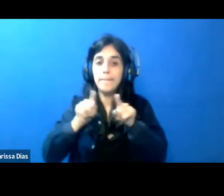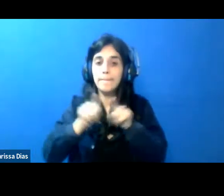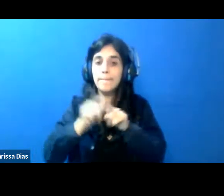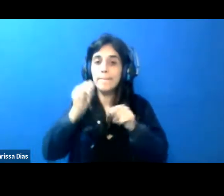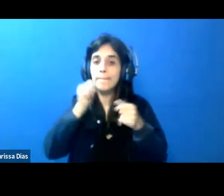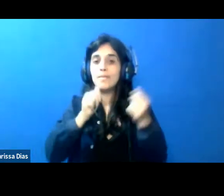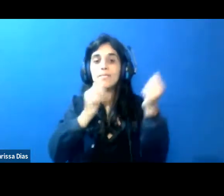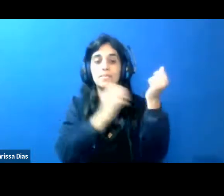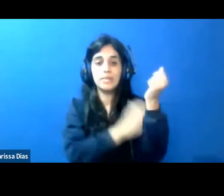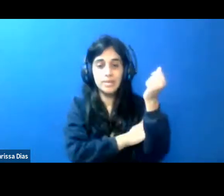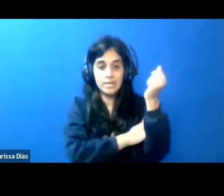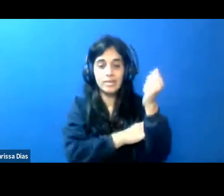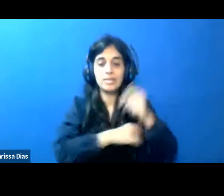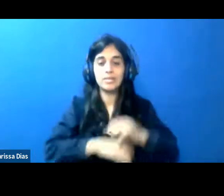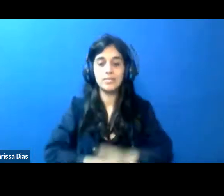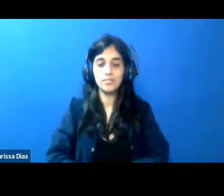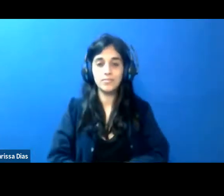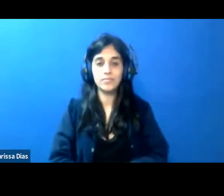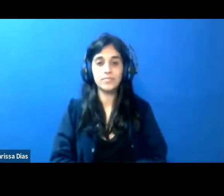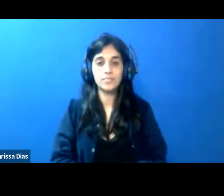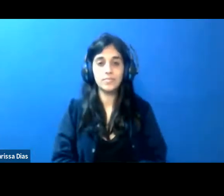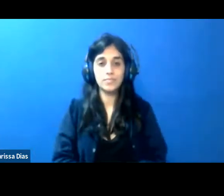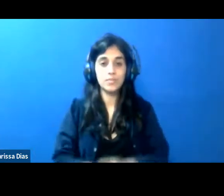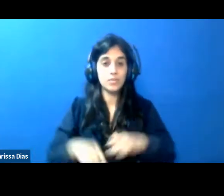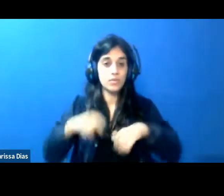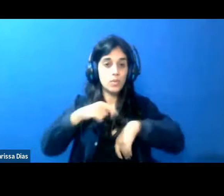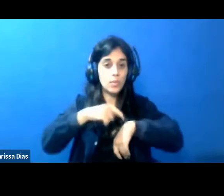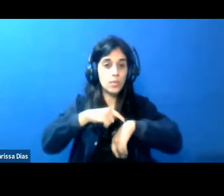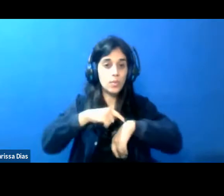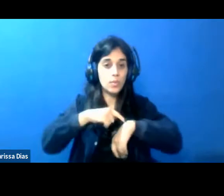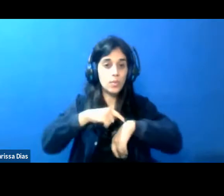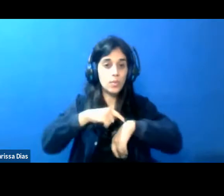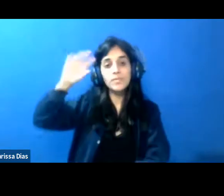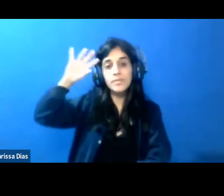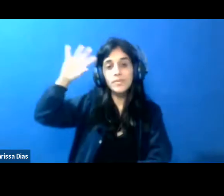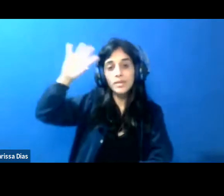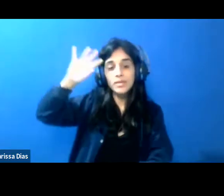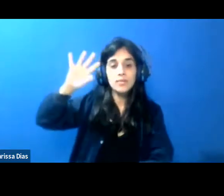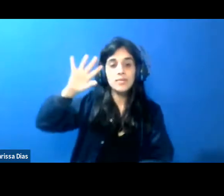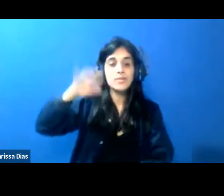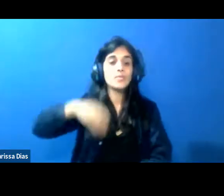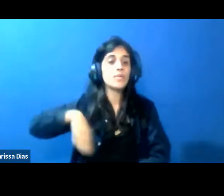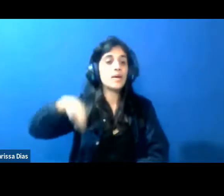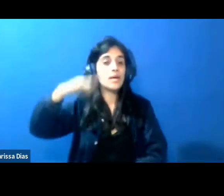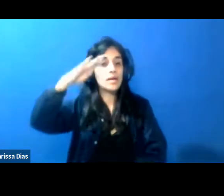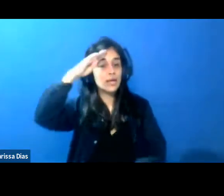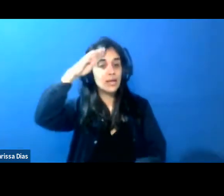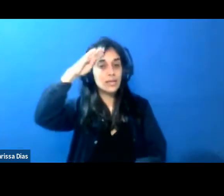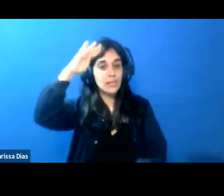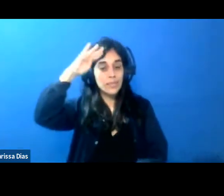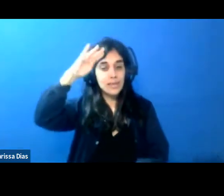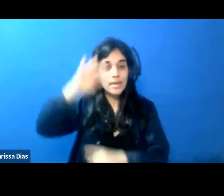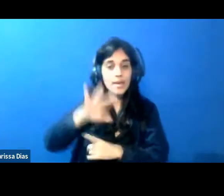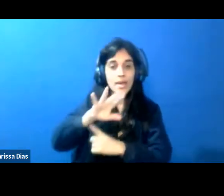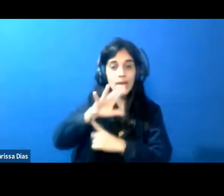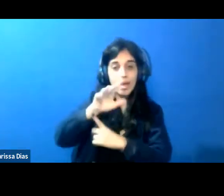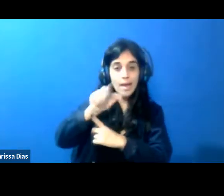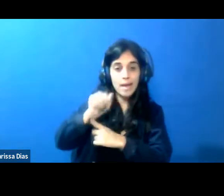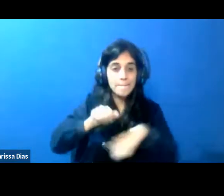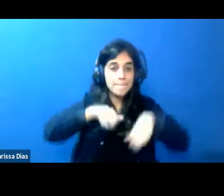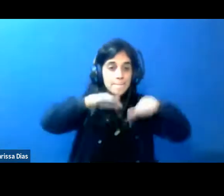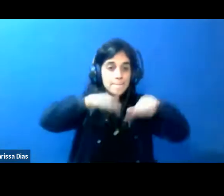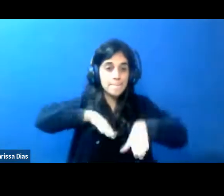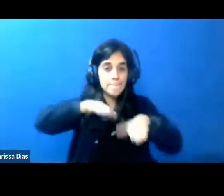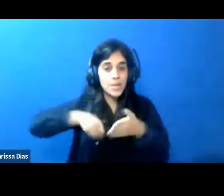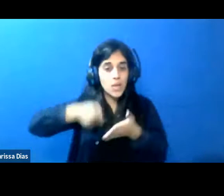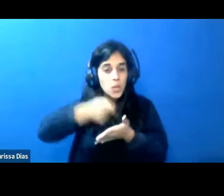lugar de reflexão entre a academia, a arte, o ativismo, a militância, construído